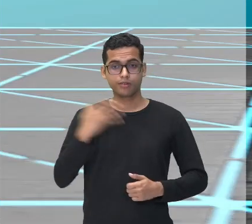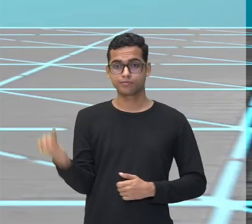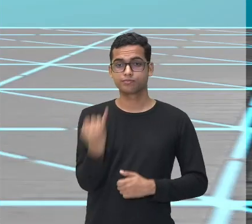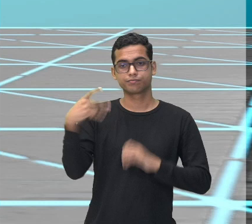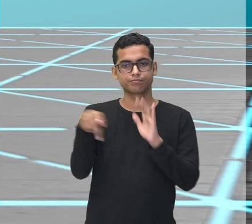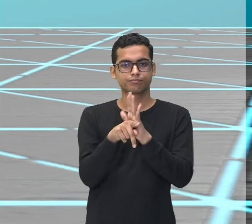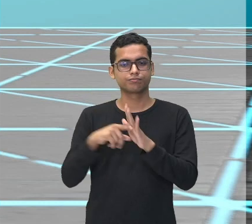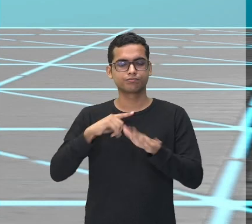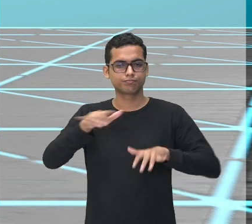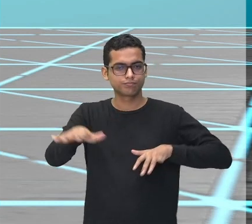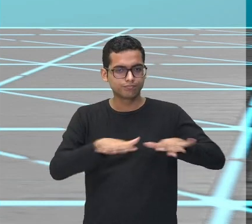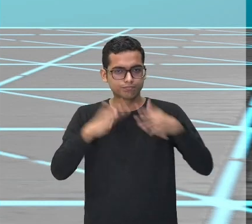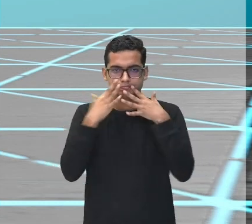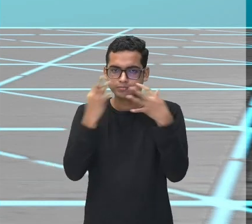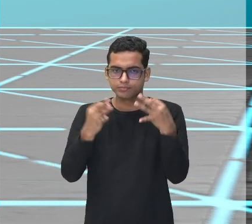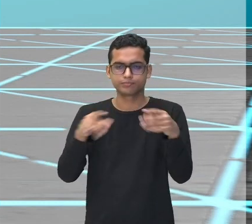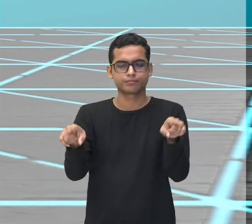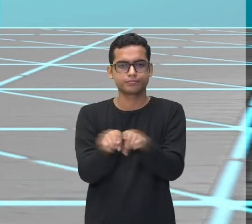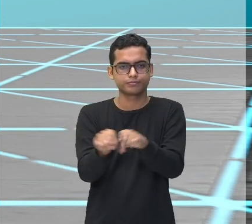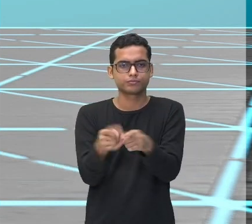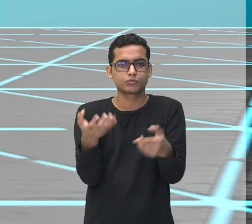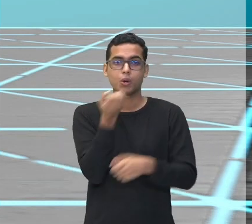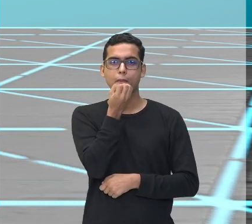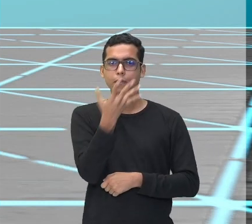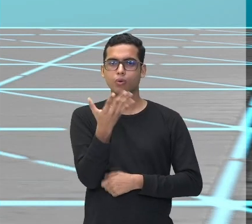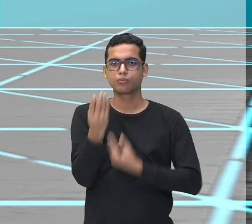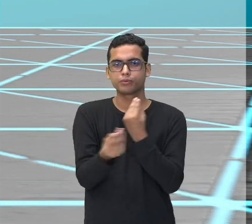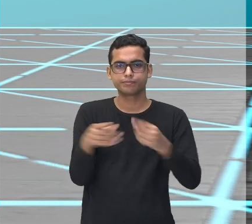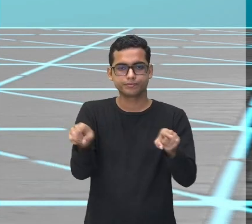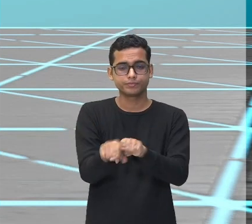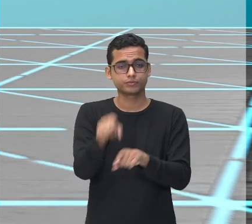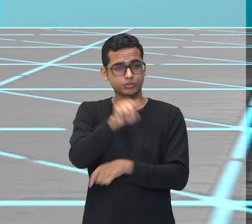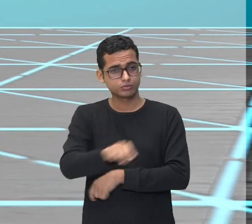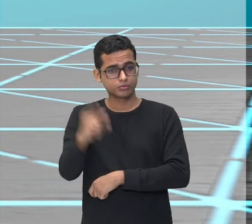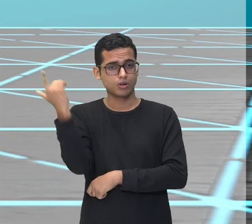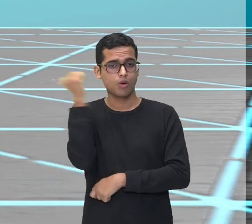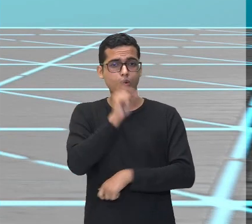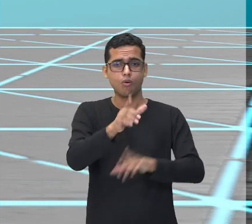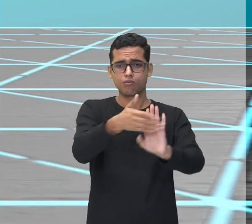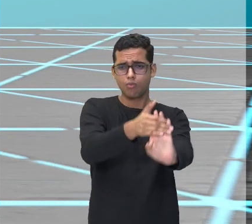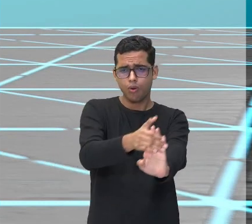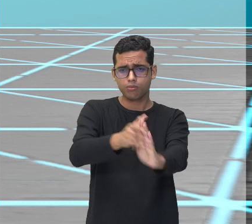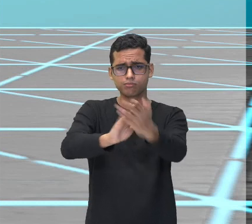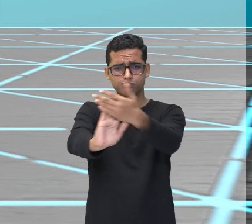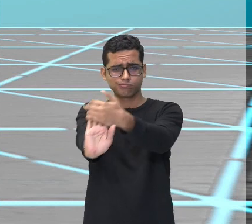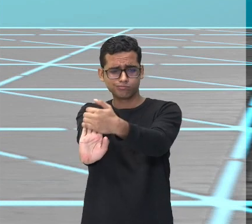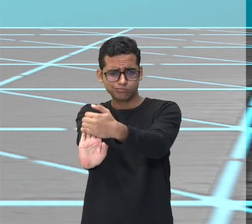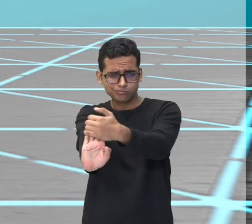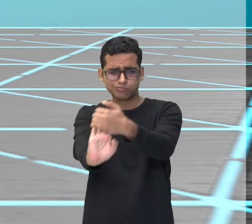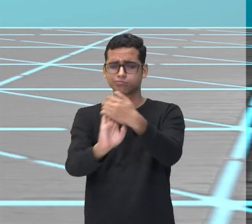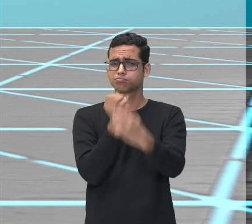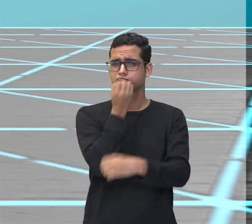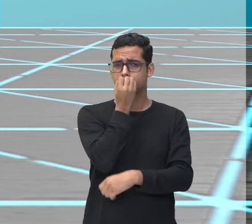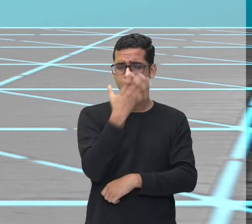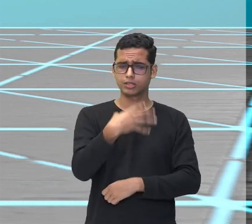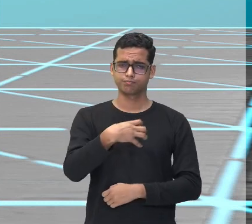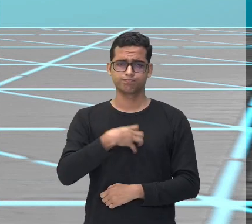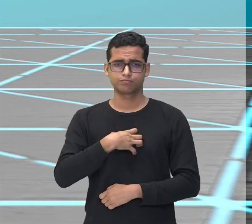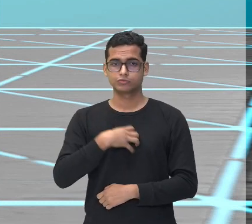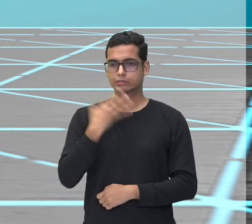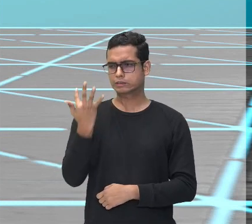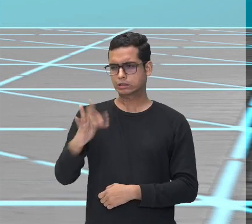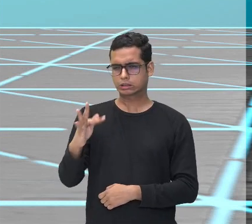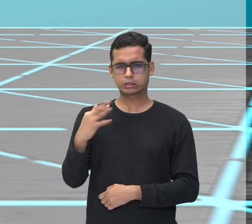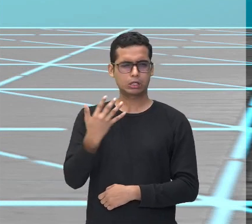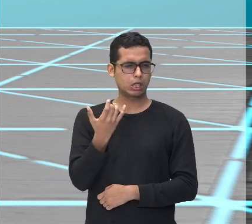Agora, falando sobre dicas para um bom alongamento. Você deve alongar até uma amplitude confortável, sem sentir dor,